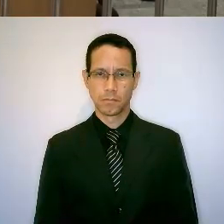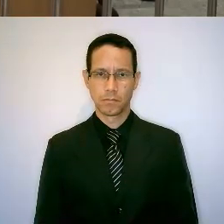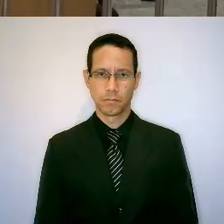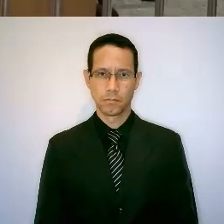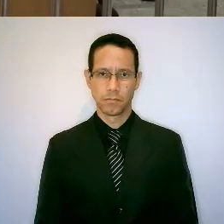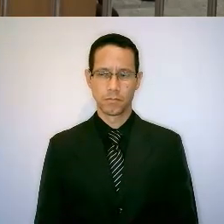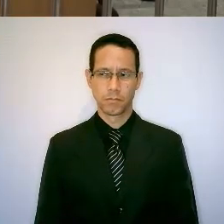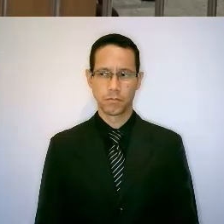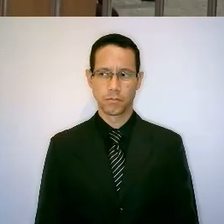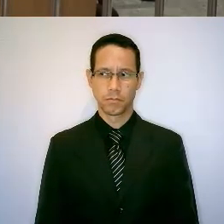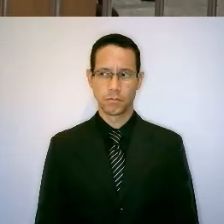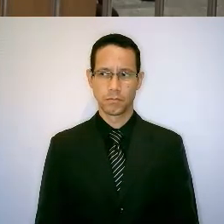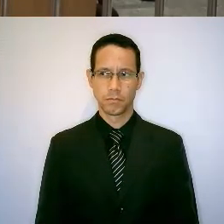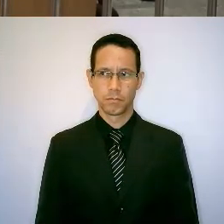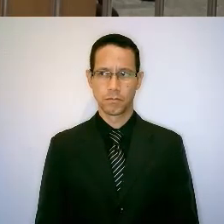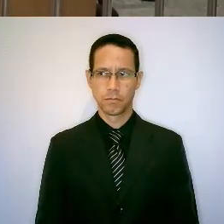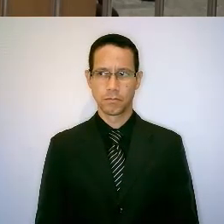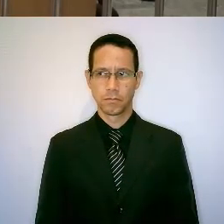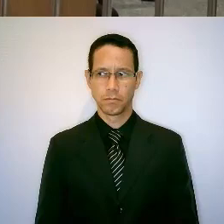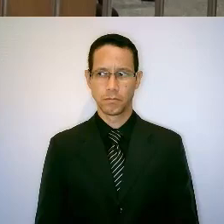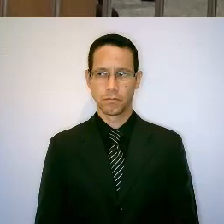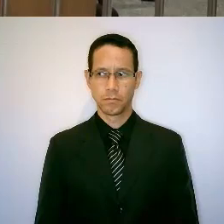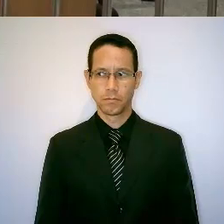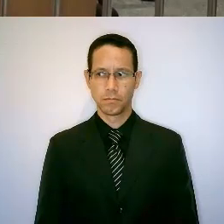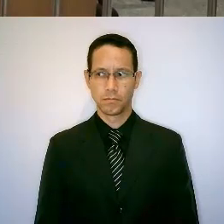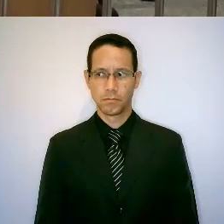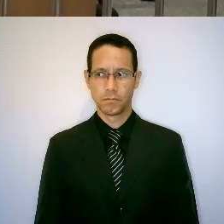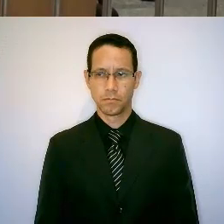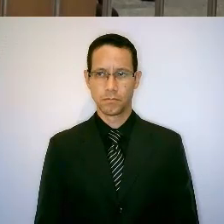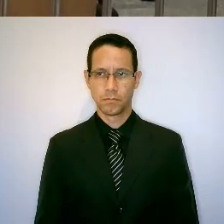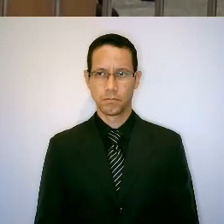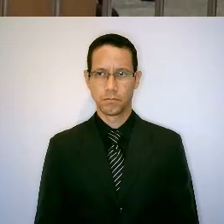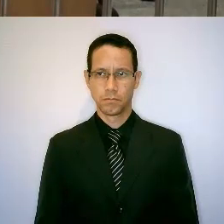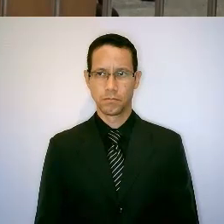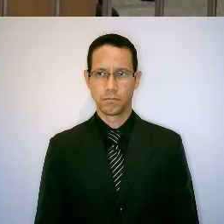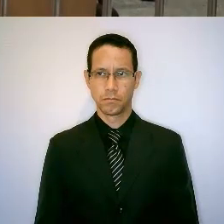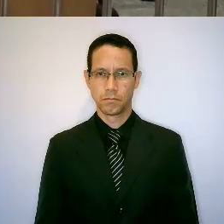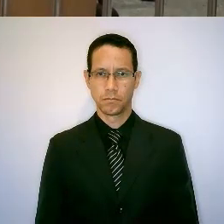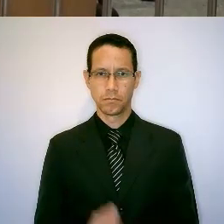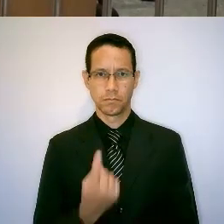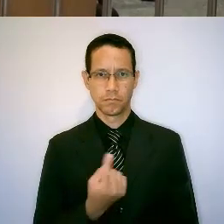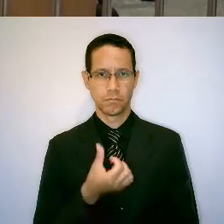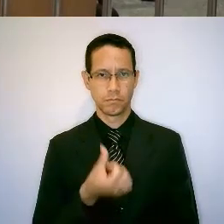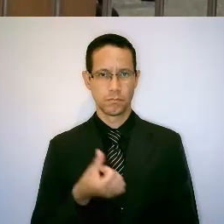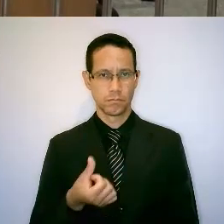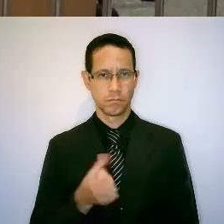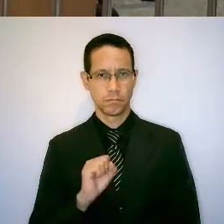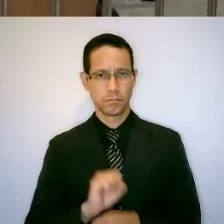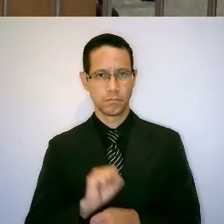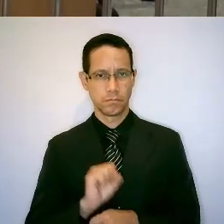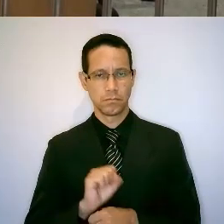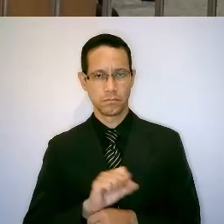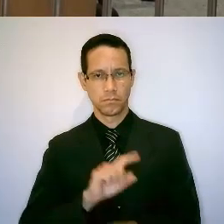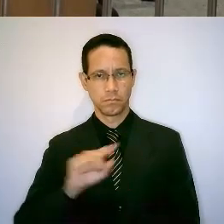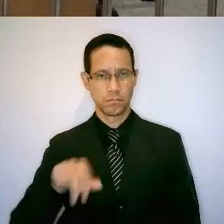peço desculpas 166 vai ter que aguardar a presença do